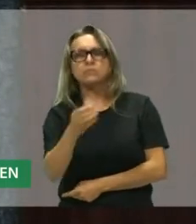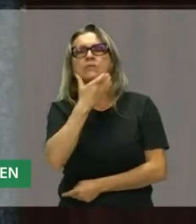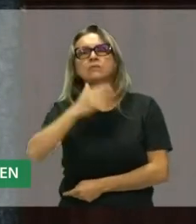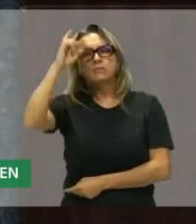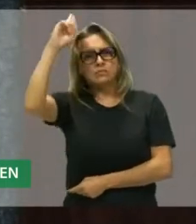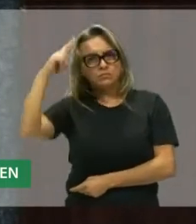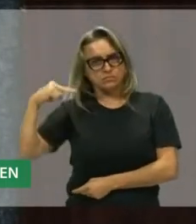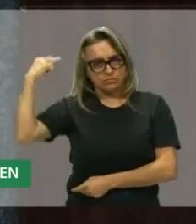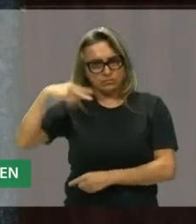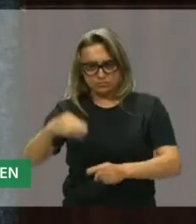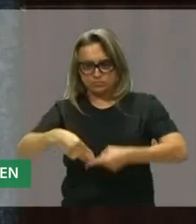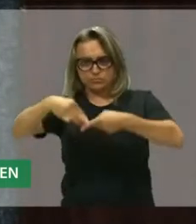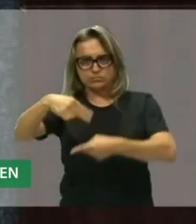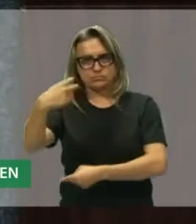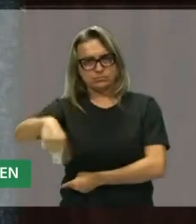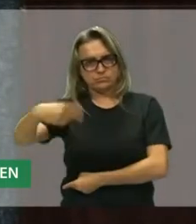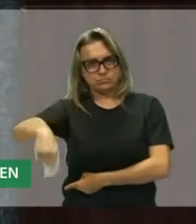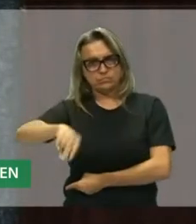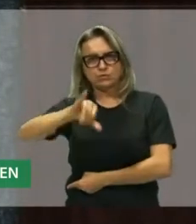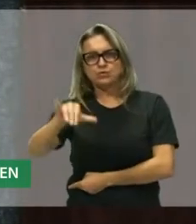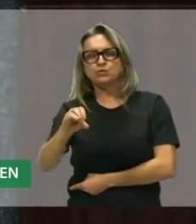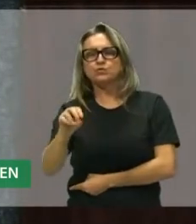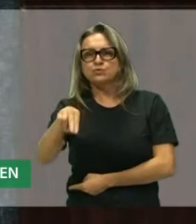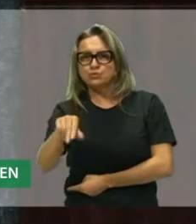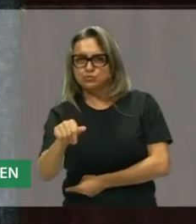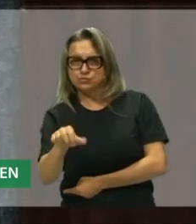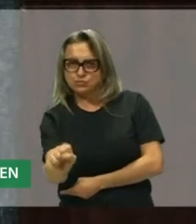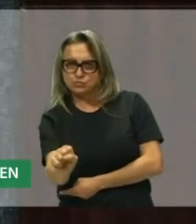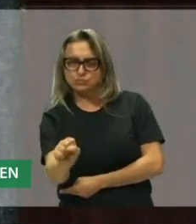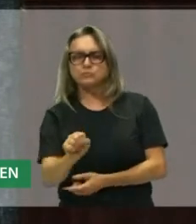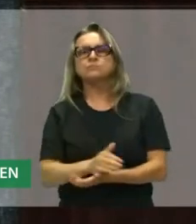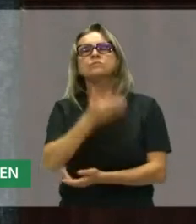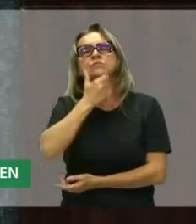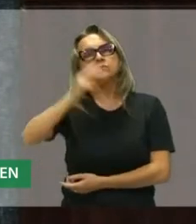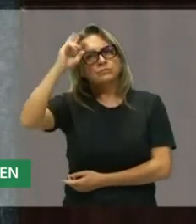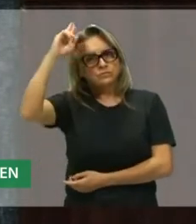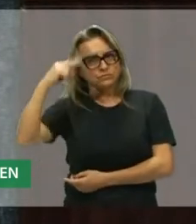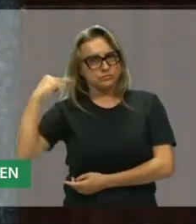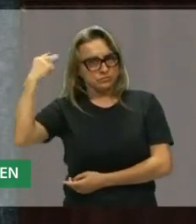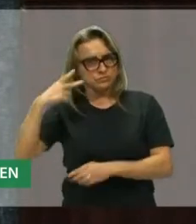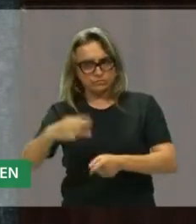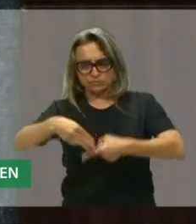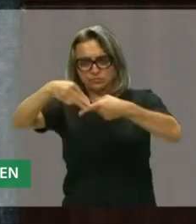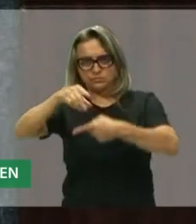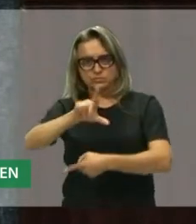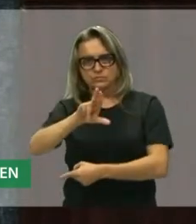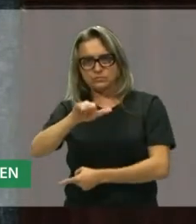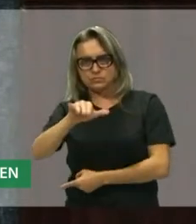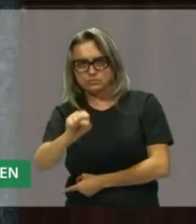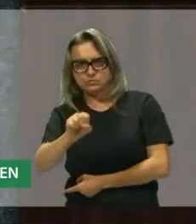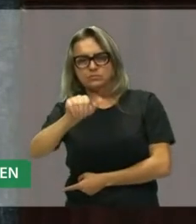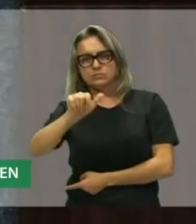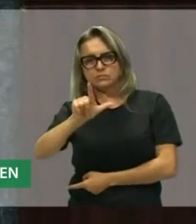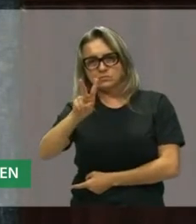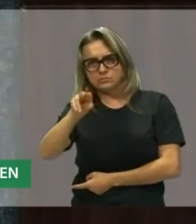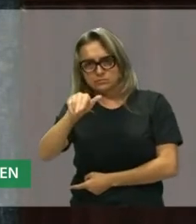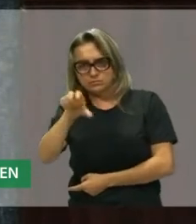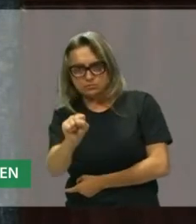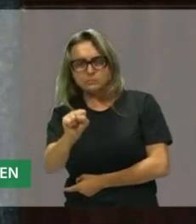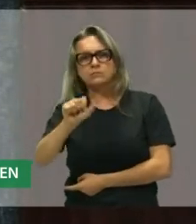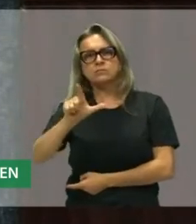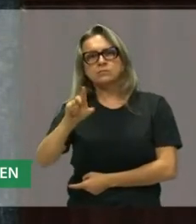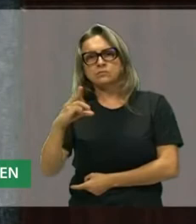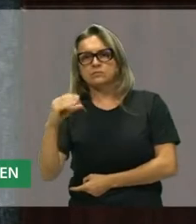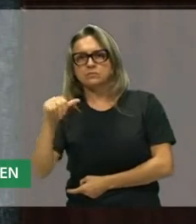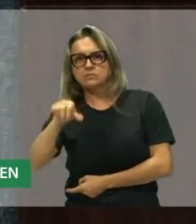do município de Navegantes, Jonas de Souza. Senhor vereador do município de Luiz Alves, Lucas Schmidt Herbes.